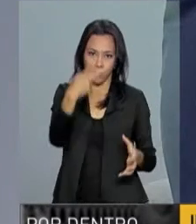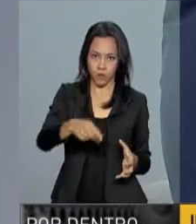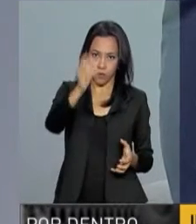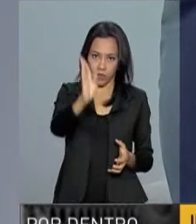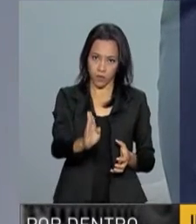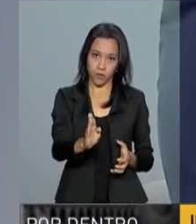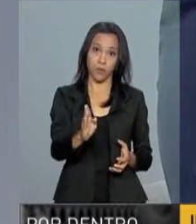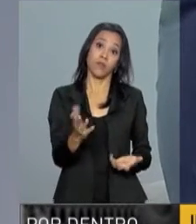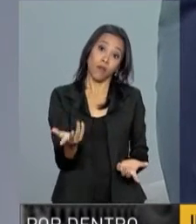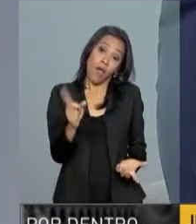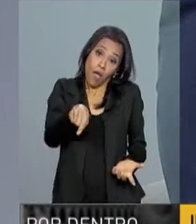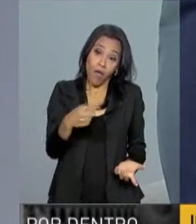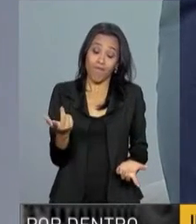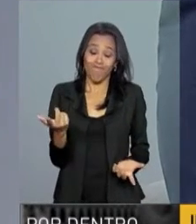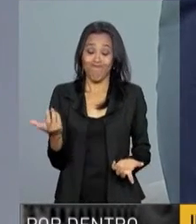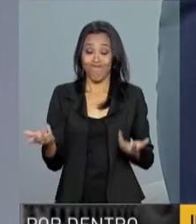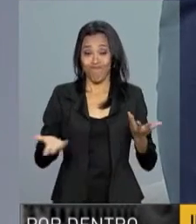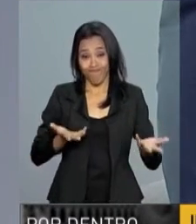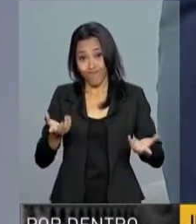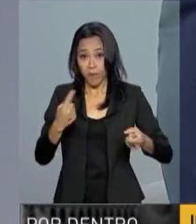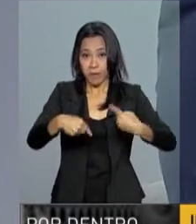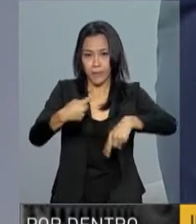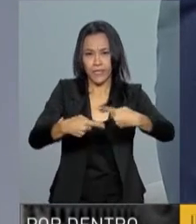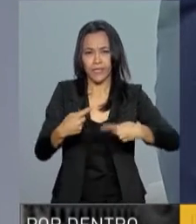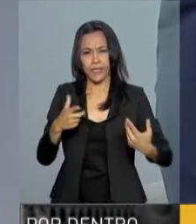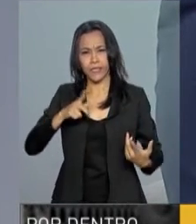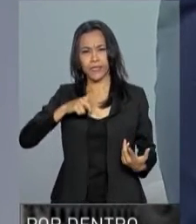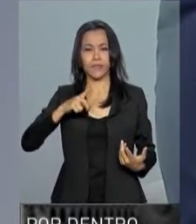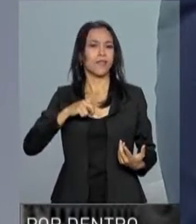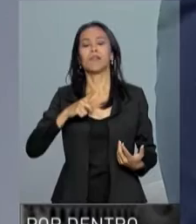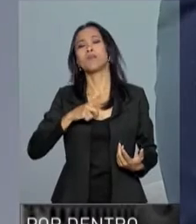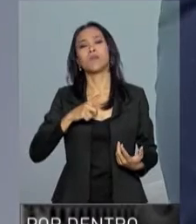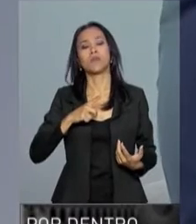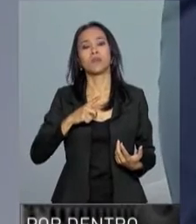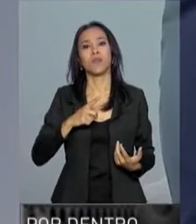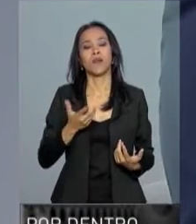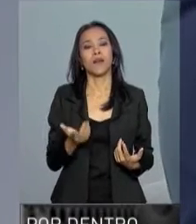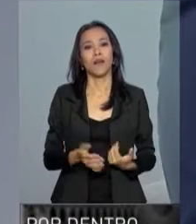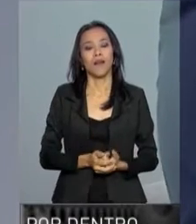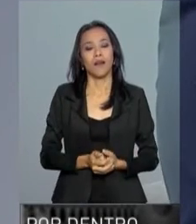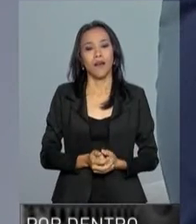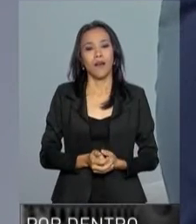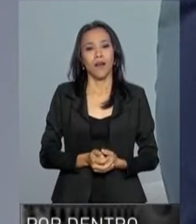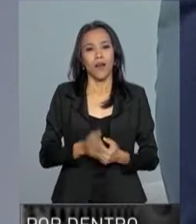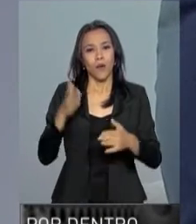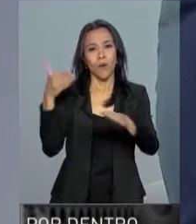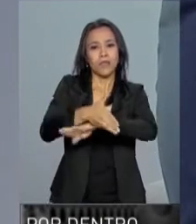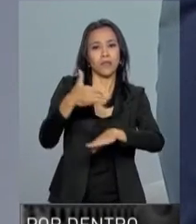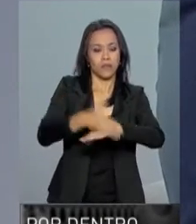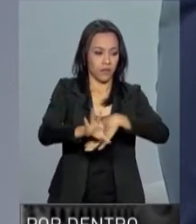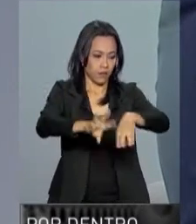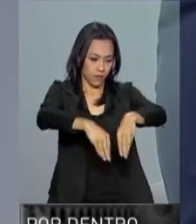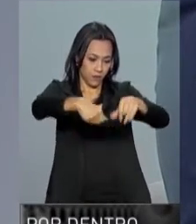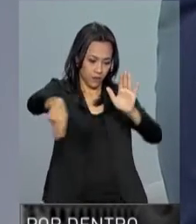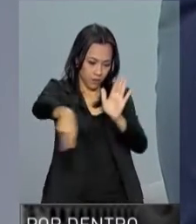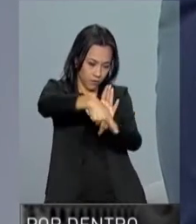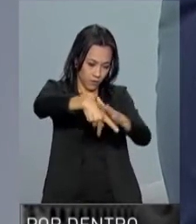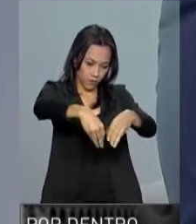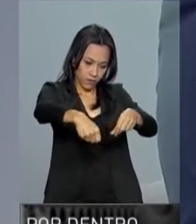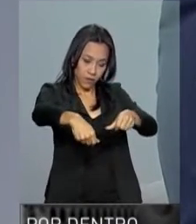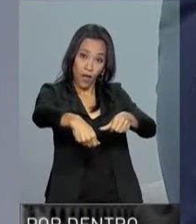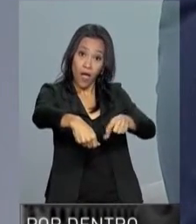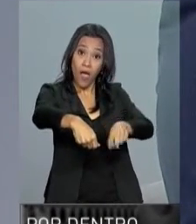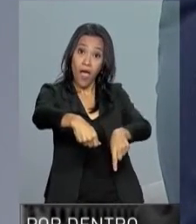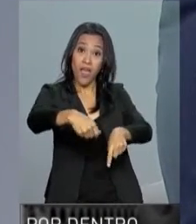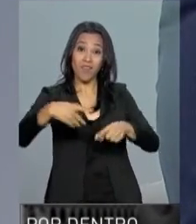Brasil é é uma política igual disso nós temos programa Brasil quilombola nada o acesso a Terra é é realmente